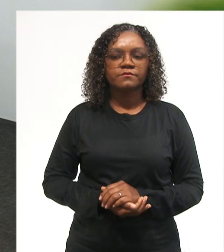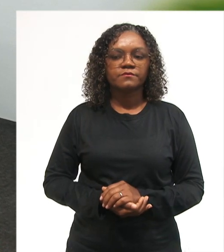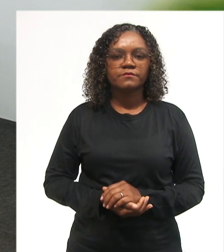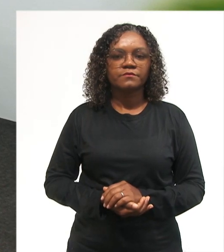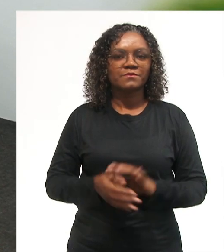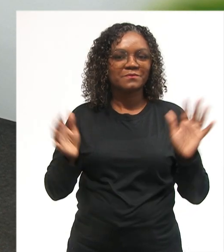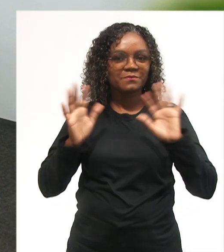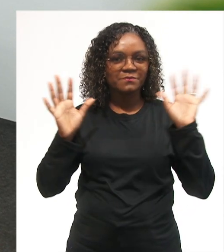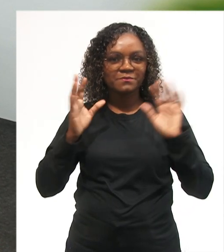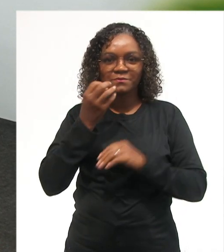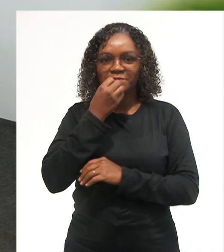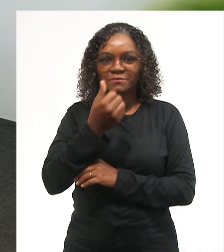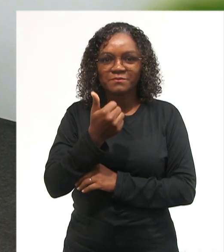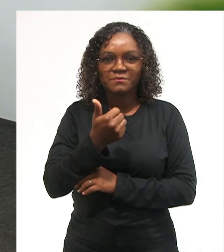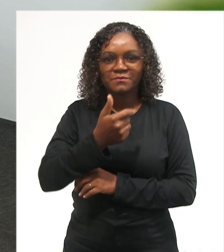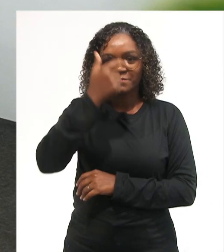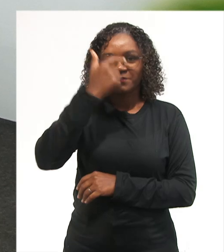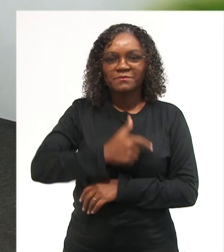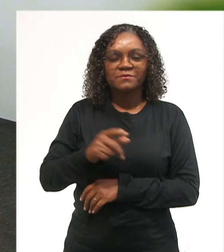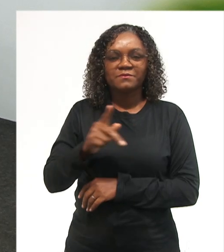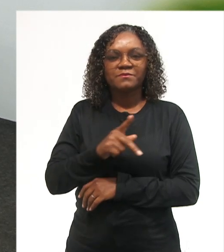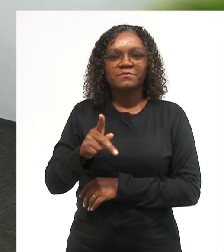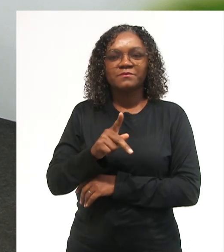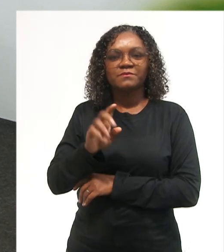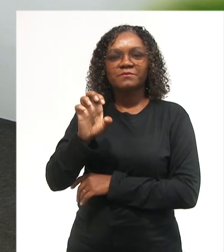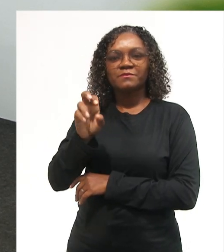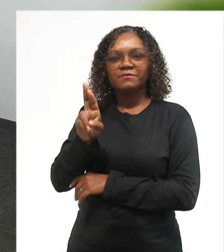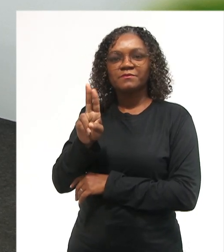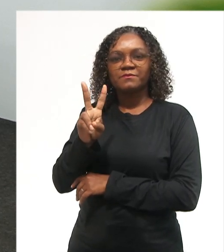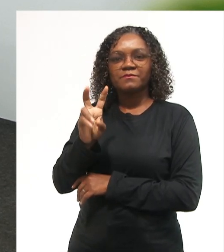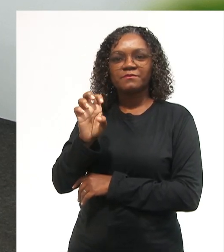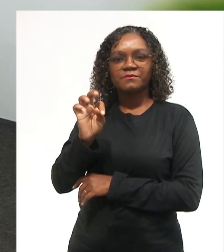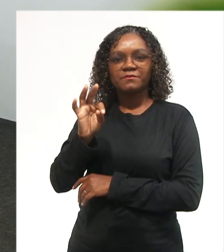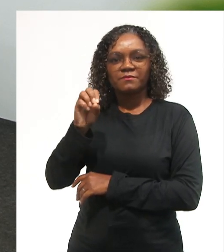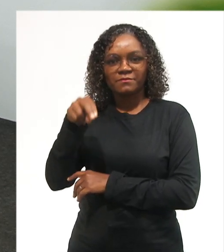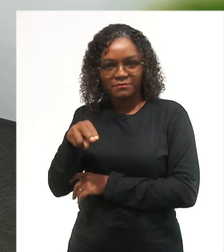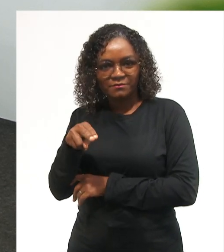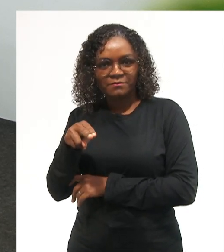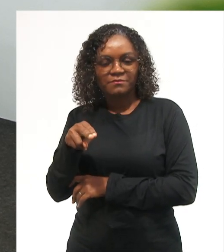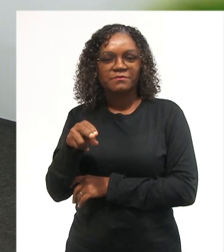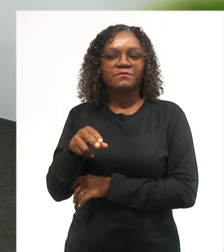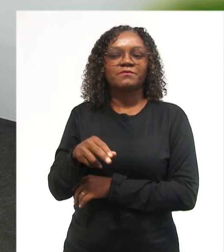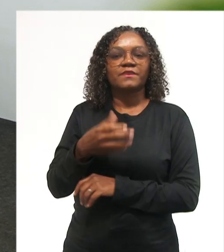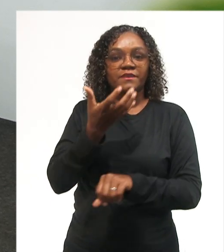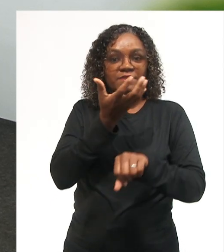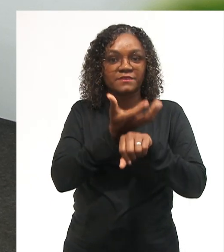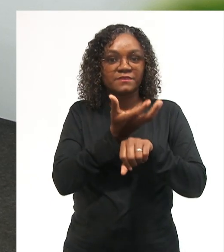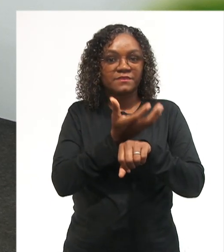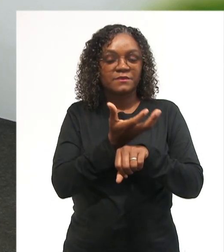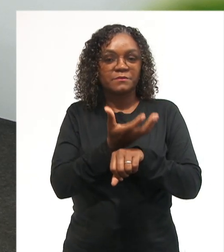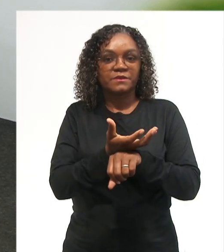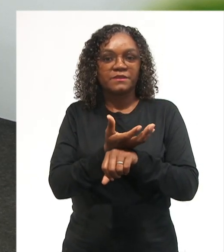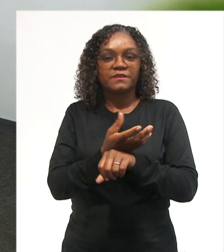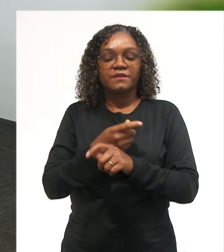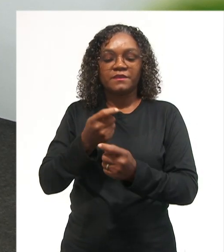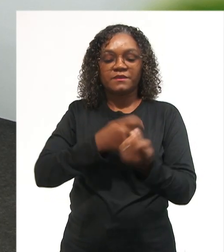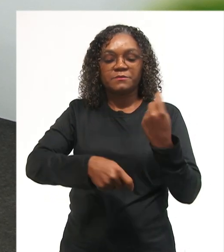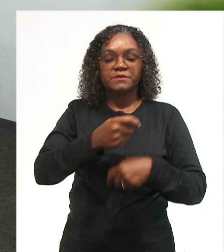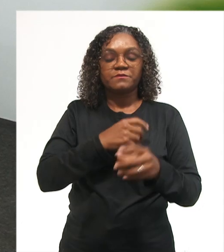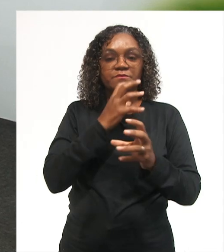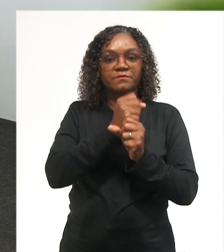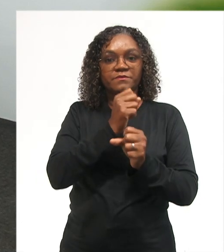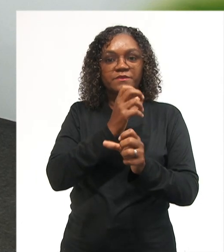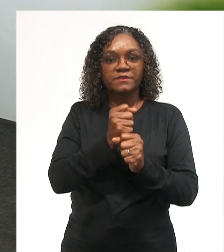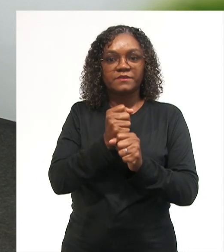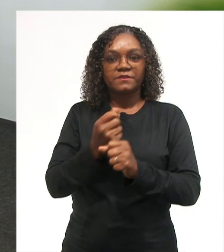Olá, tudo bem? Sou o professor Everton Luiz Cândido Luiz. Essa é a disciplina Administração Financeira